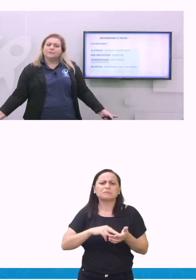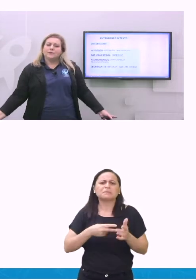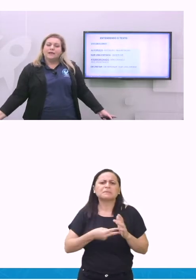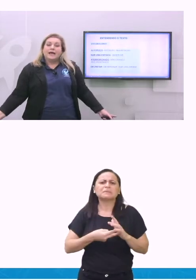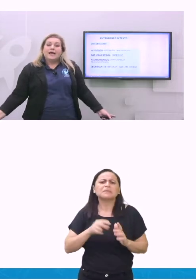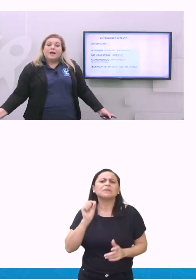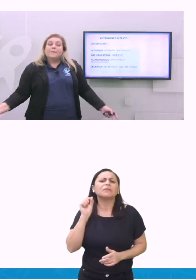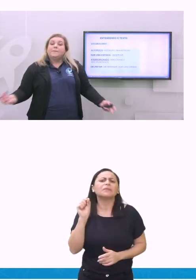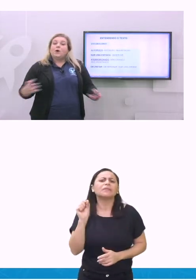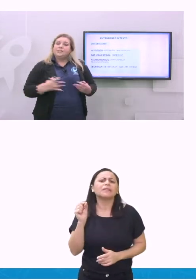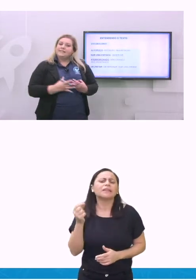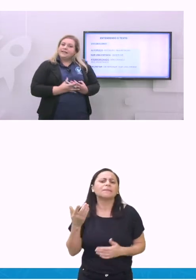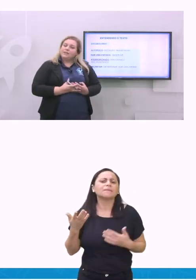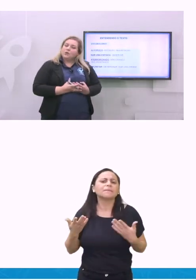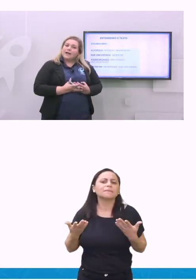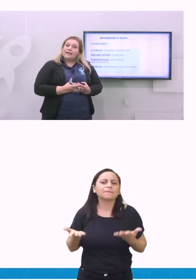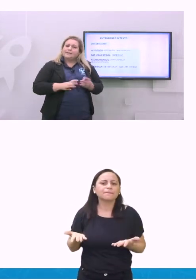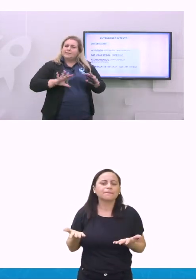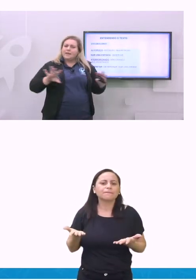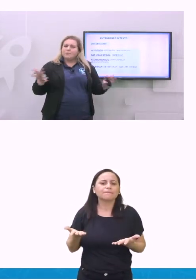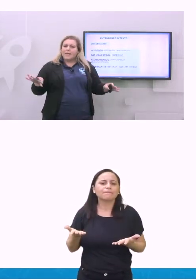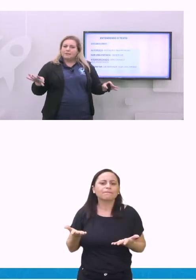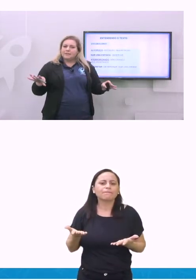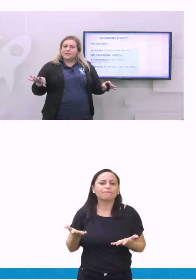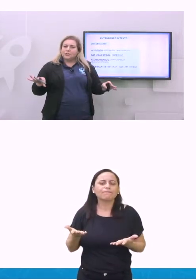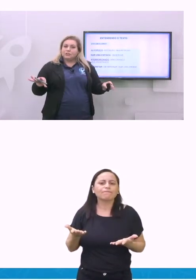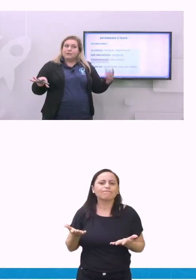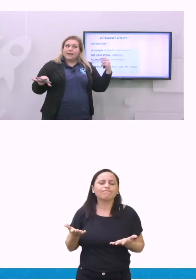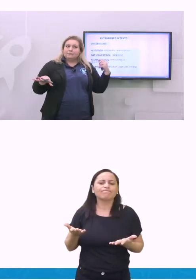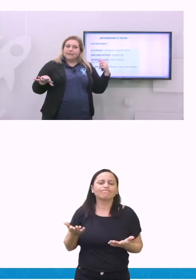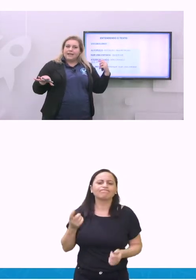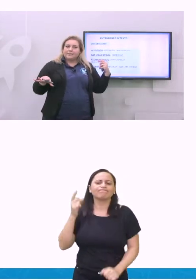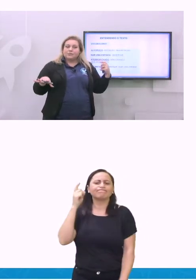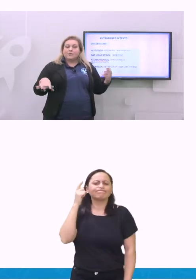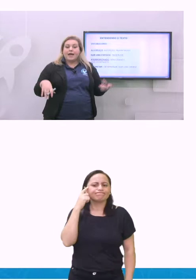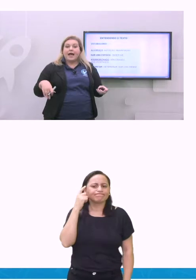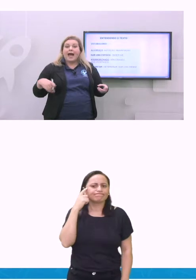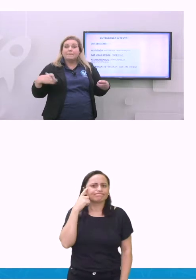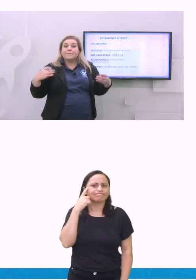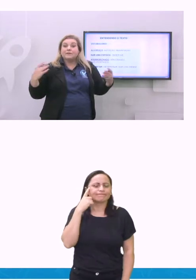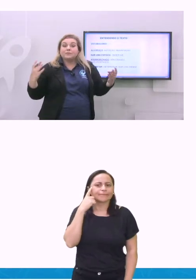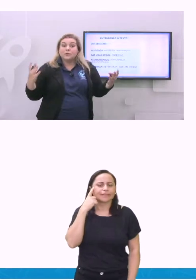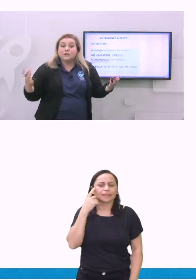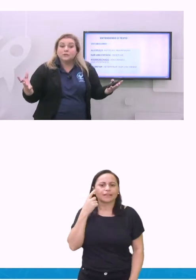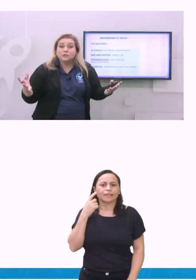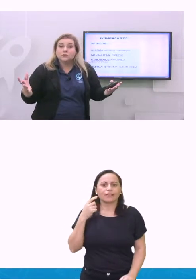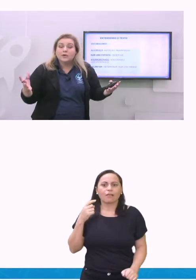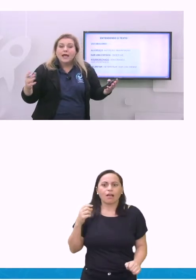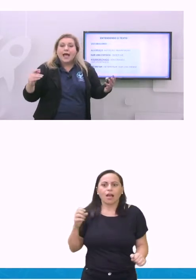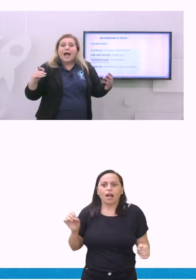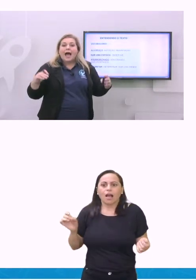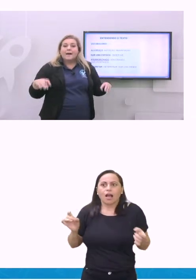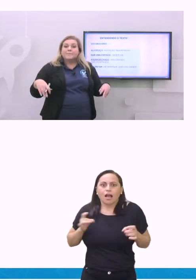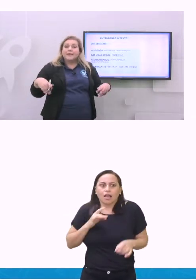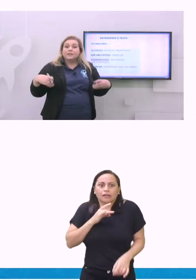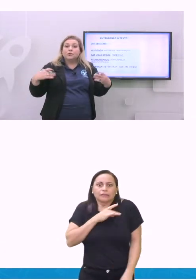aterrorizando? Pode ser trocado sem mudar o sentido lá no texto, apavorando,